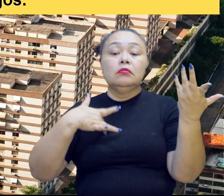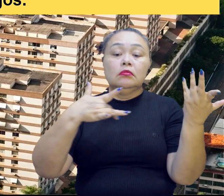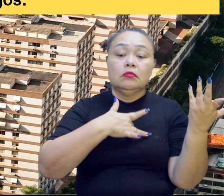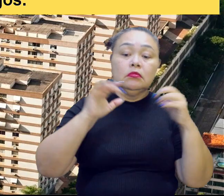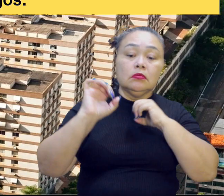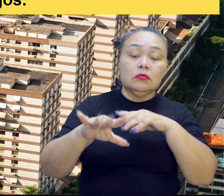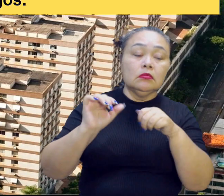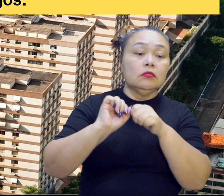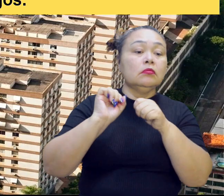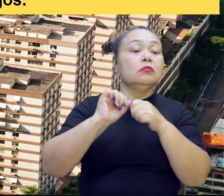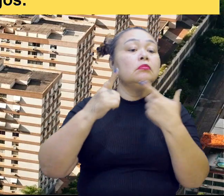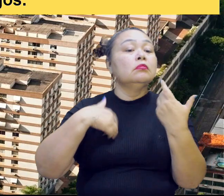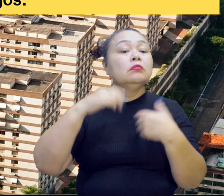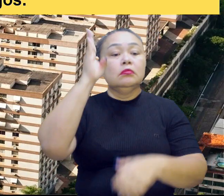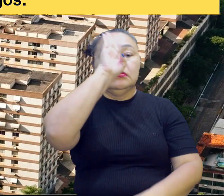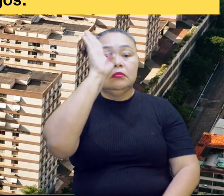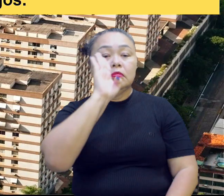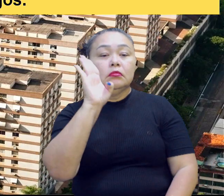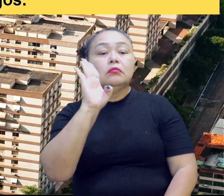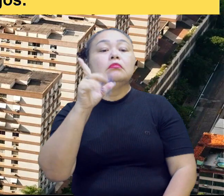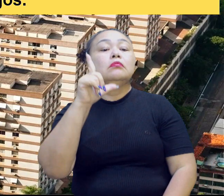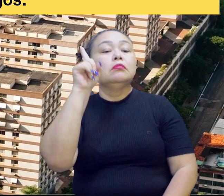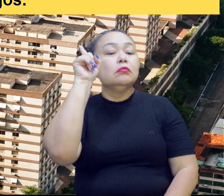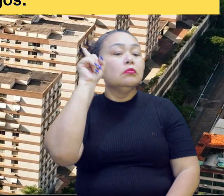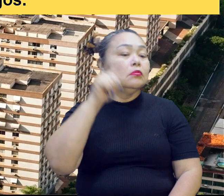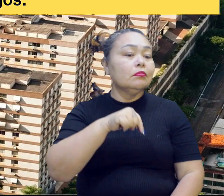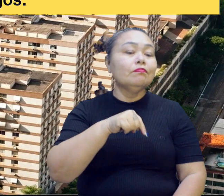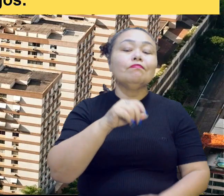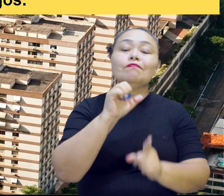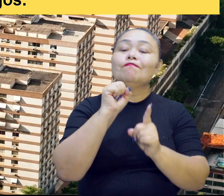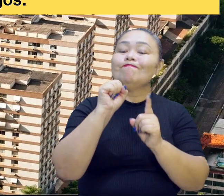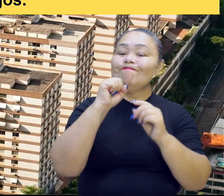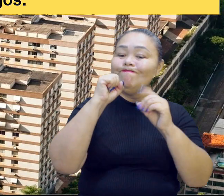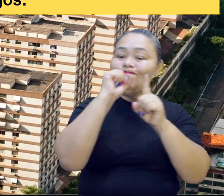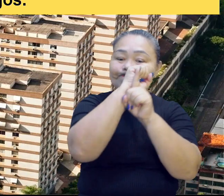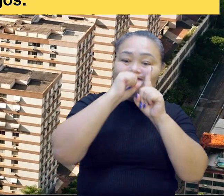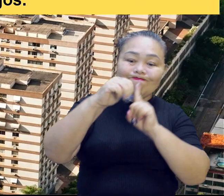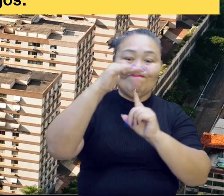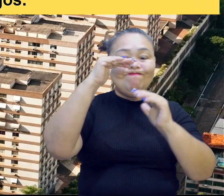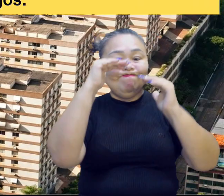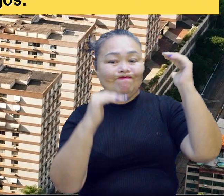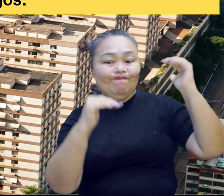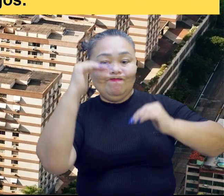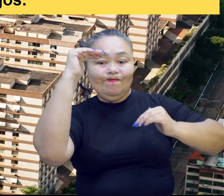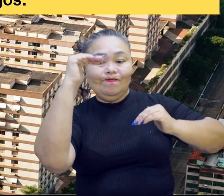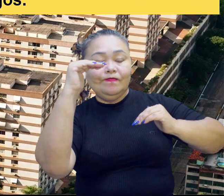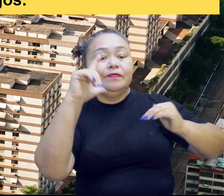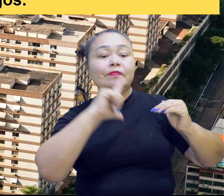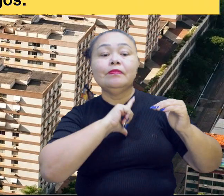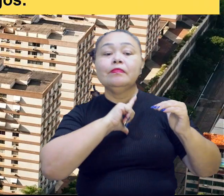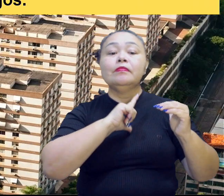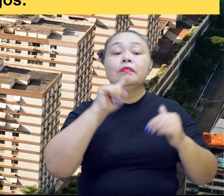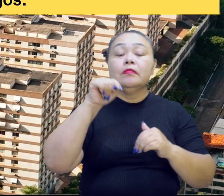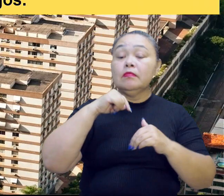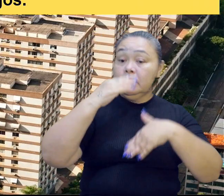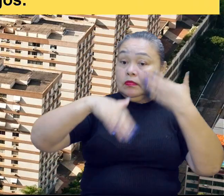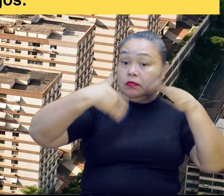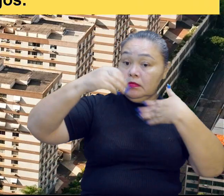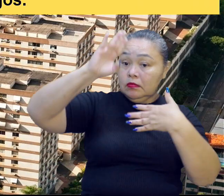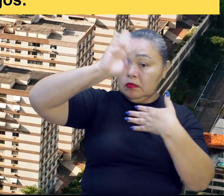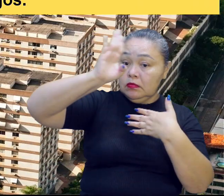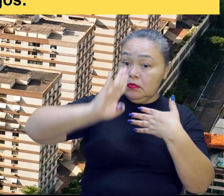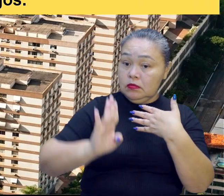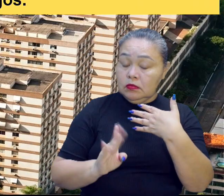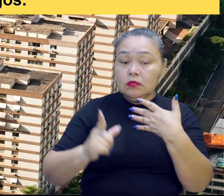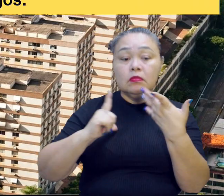educação, o Brasil ainda vai ser um dos países mais desiguais do planeta. O desenvolvimento brasileiro